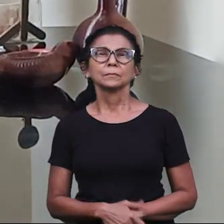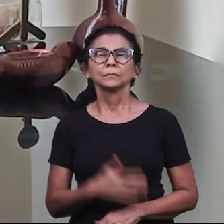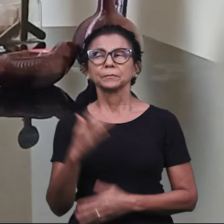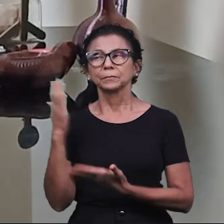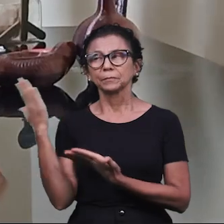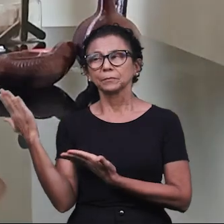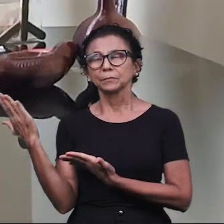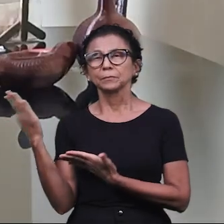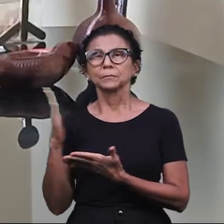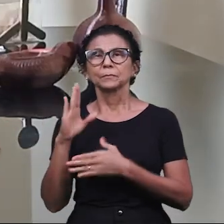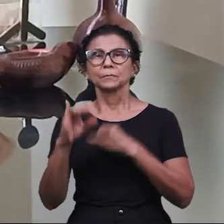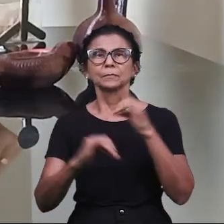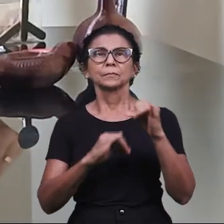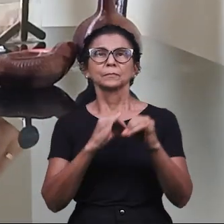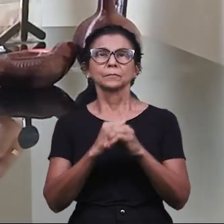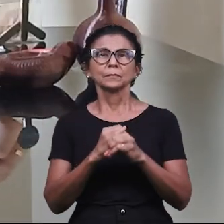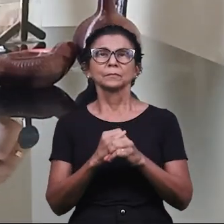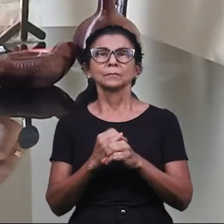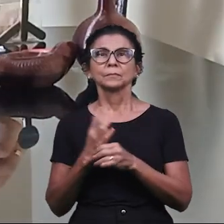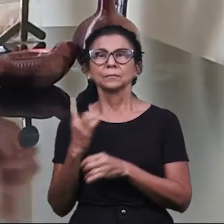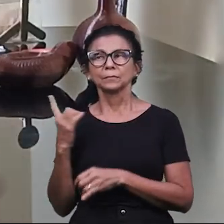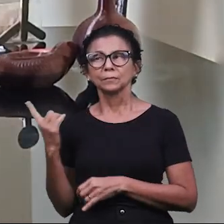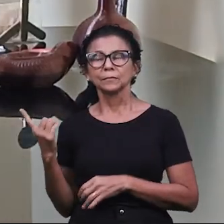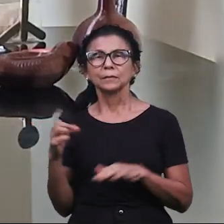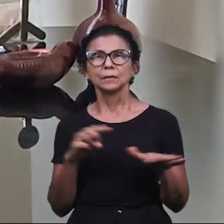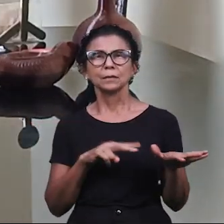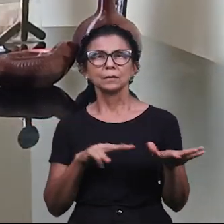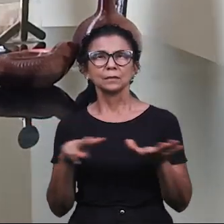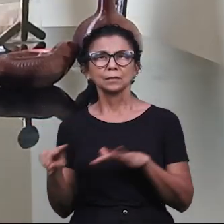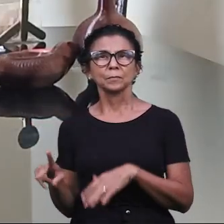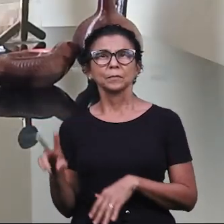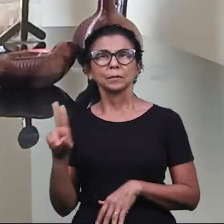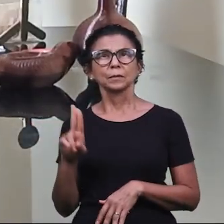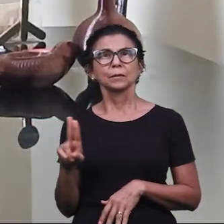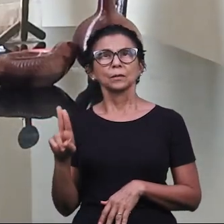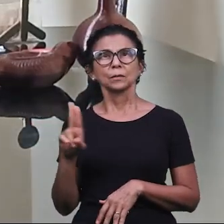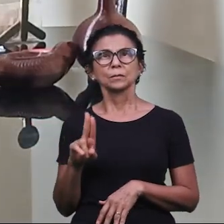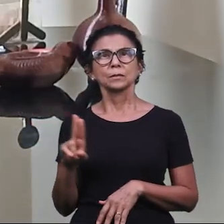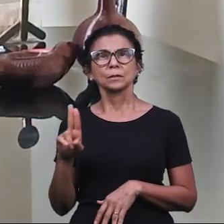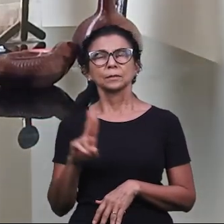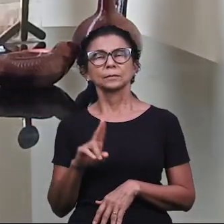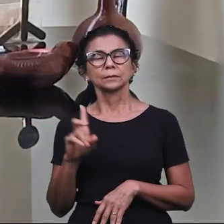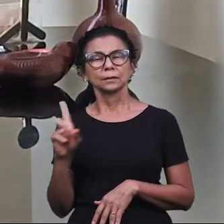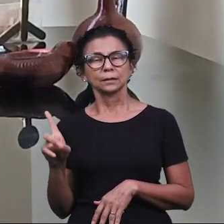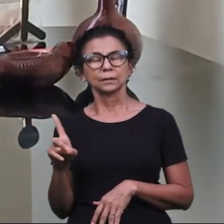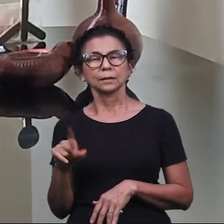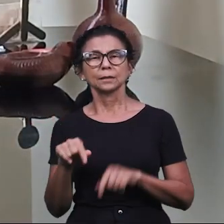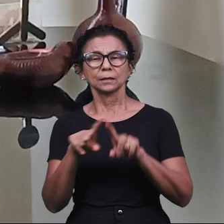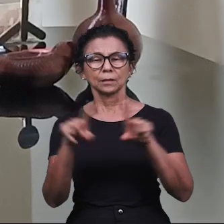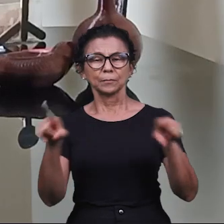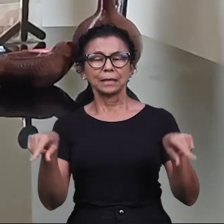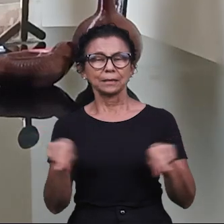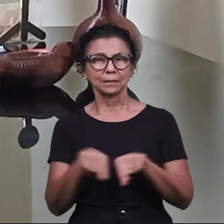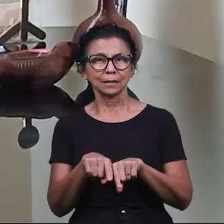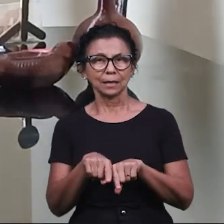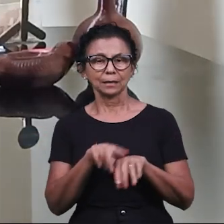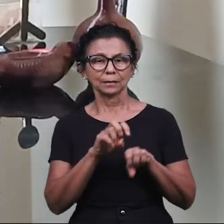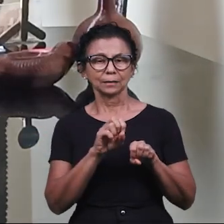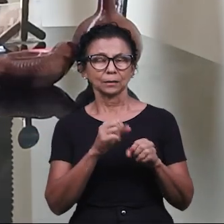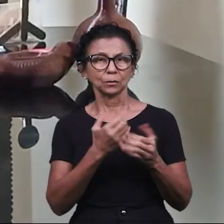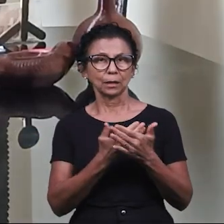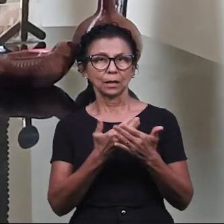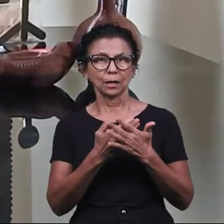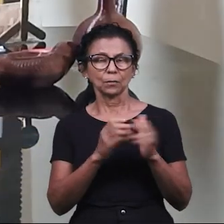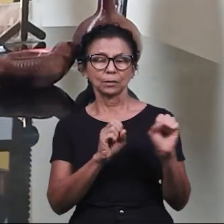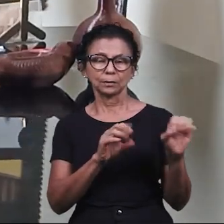internet semanalmente. Essa semana eu utilizei esse recurso na sala que eu dei aula, porque como eu tinha feito